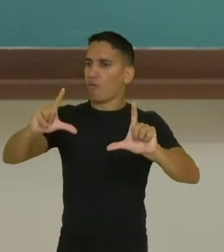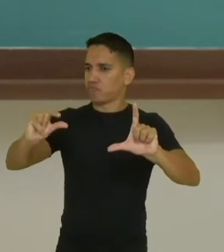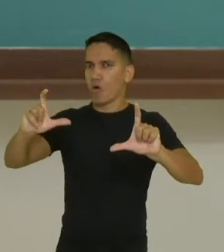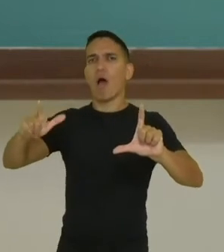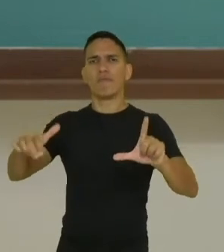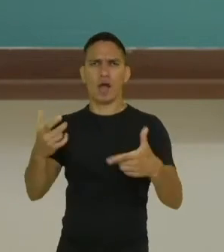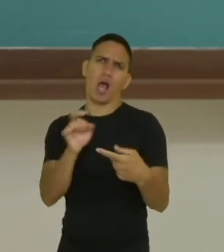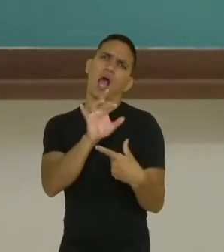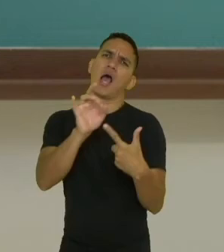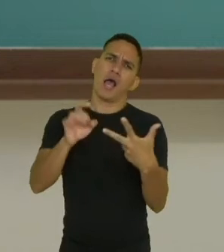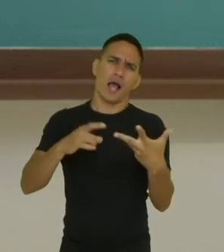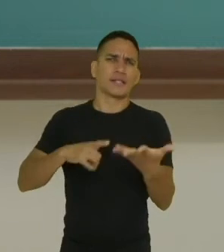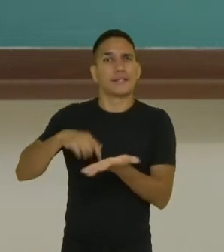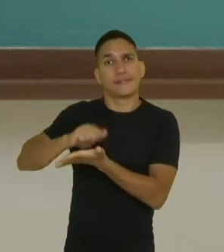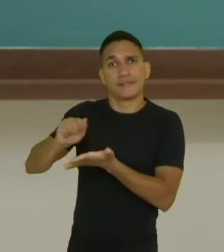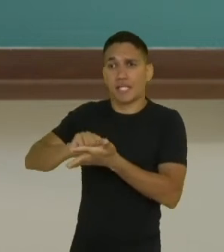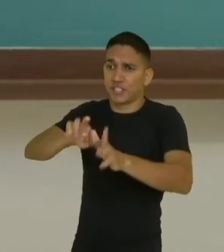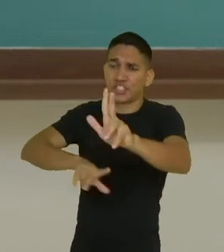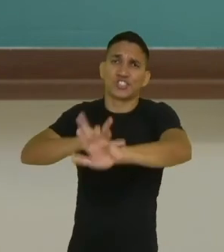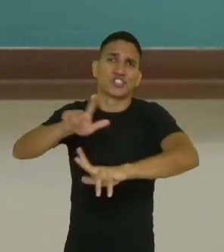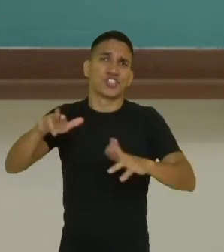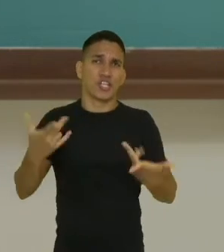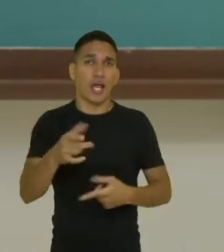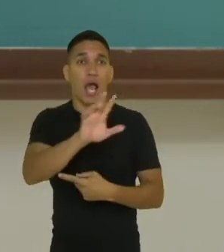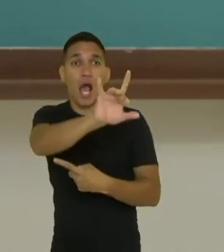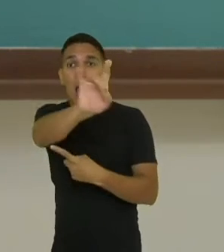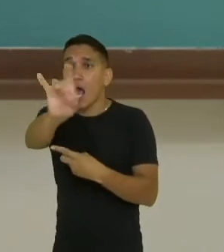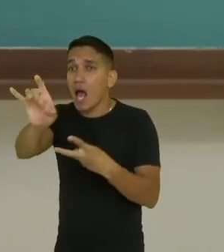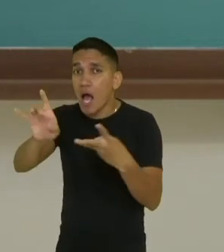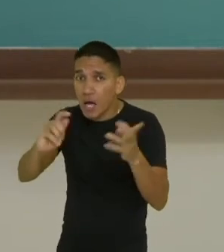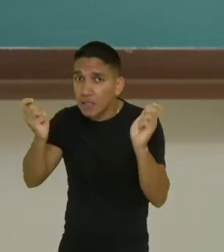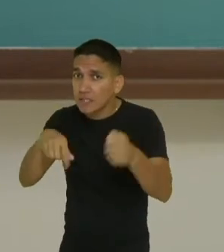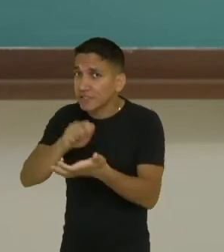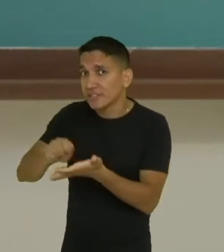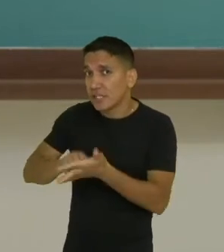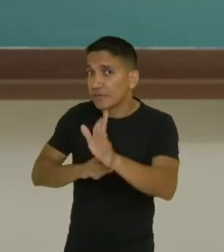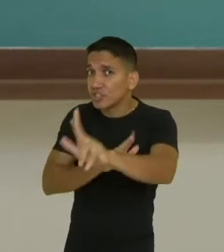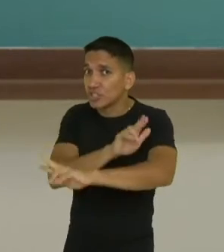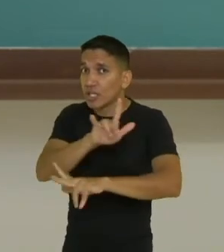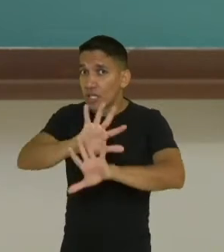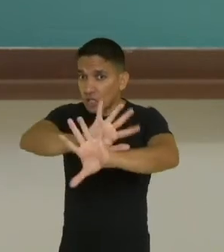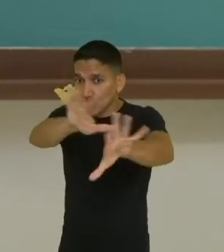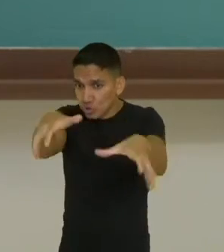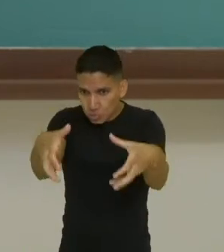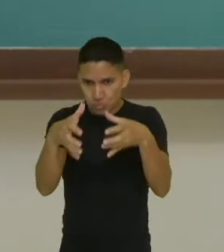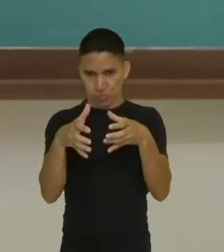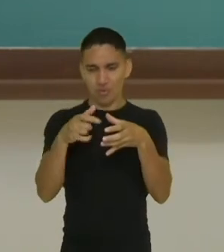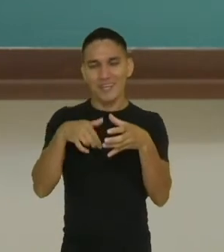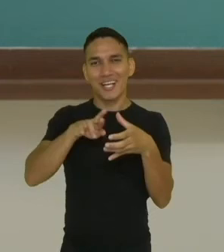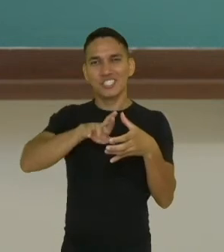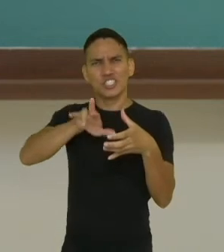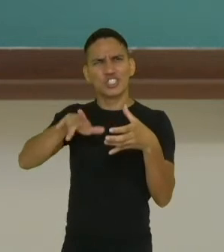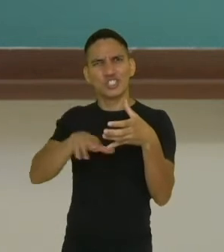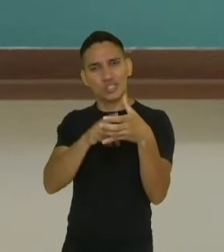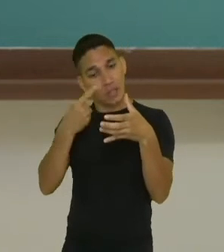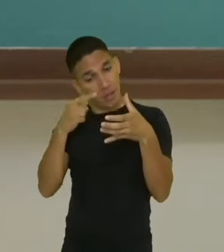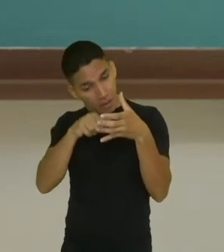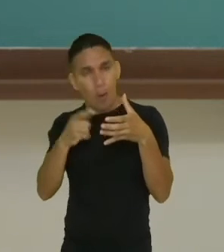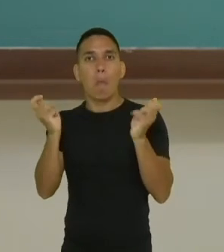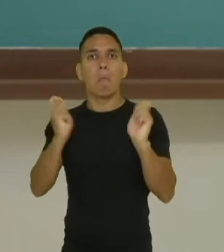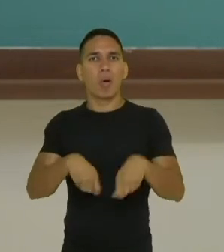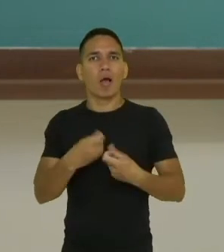uma grafia diferente, cada um escreve de uma forma diferente. E esta junção de escritas diferentes pode ser um